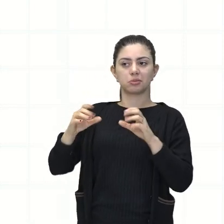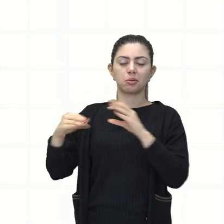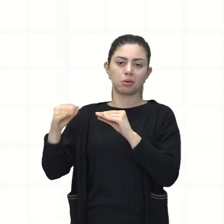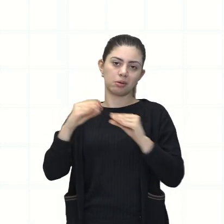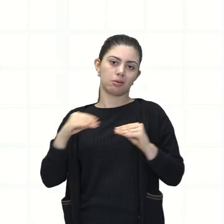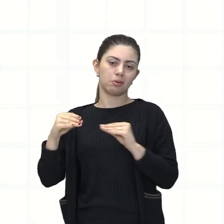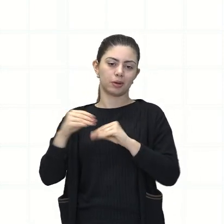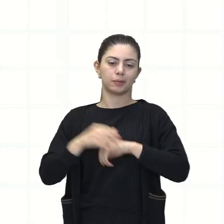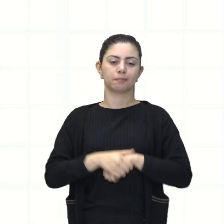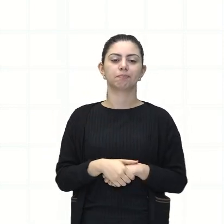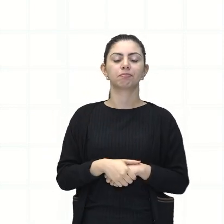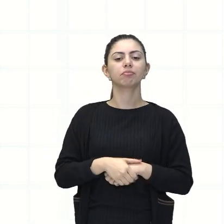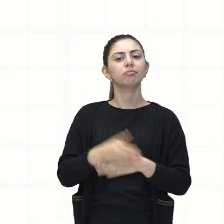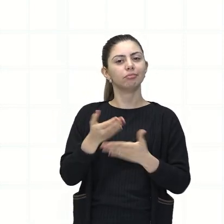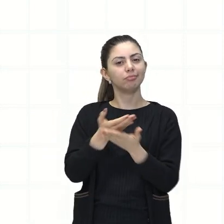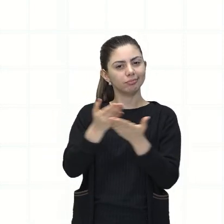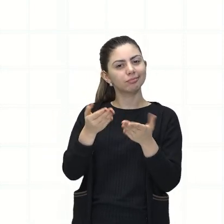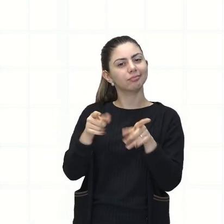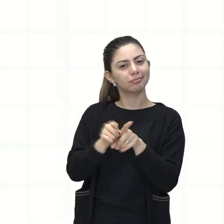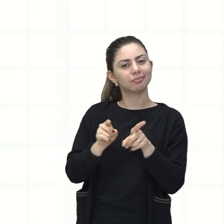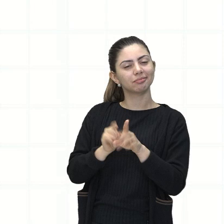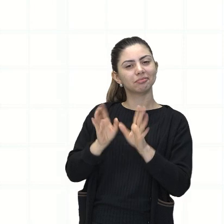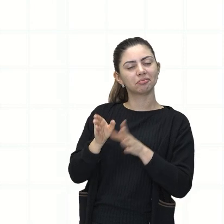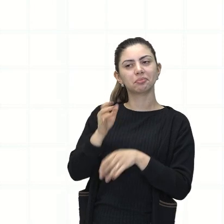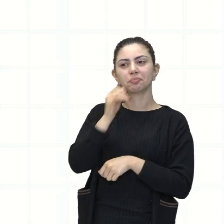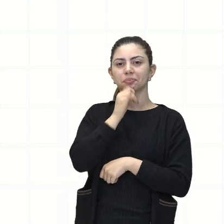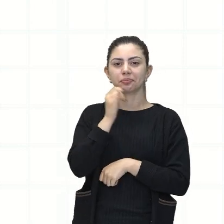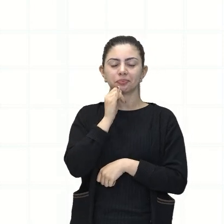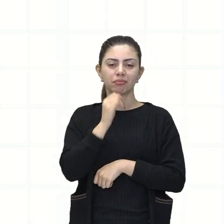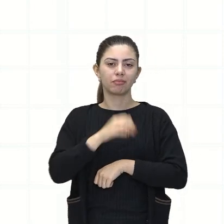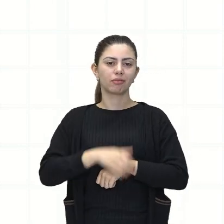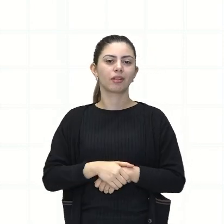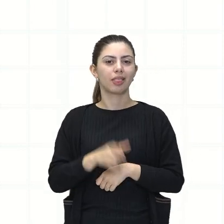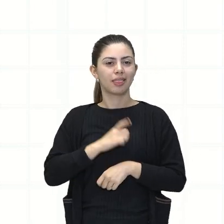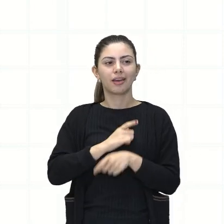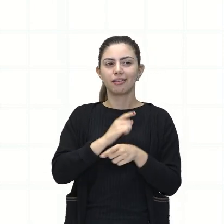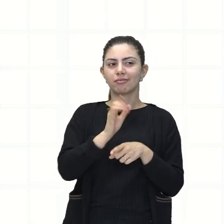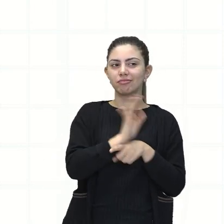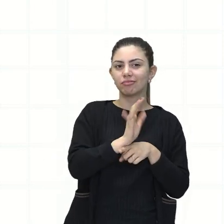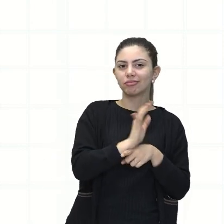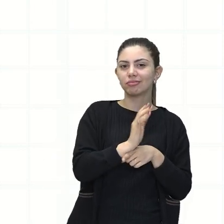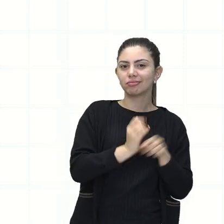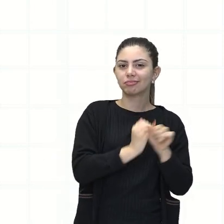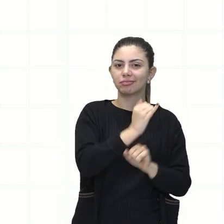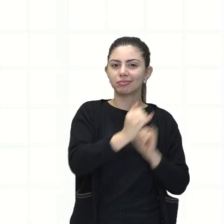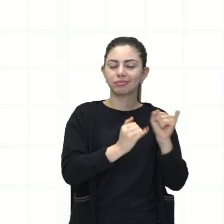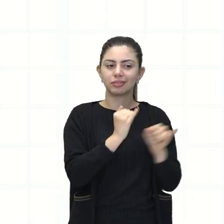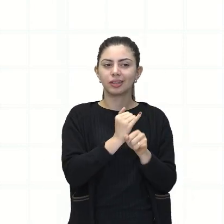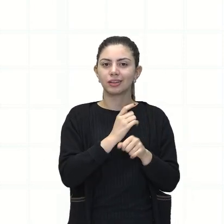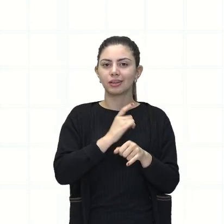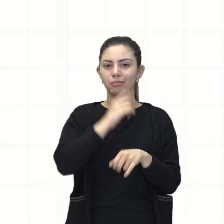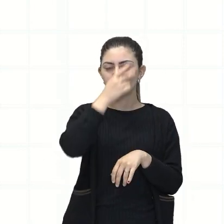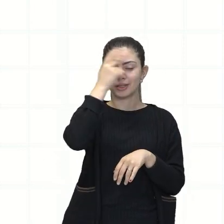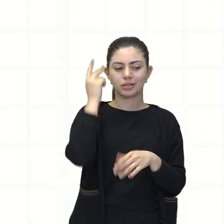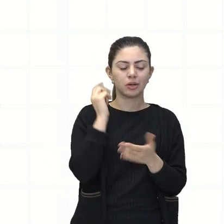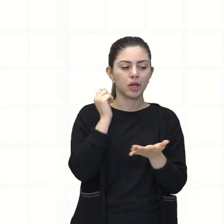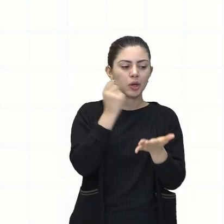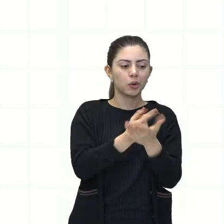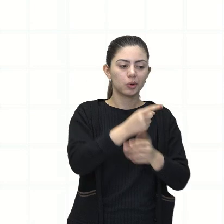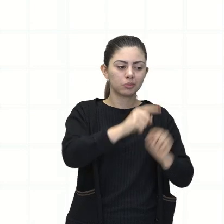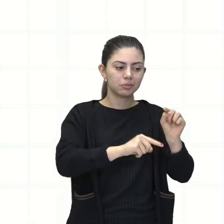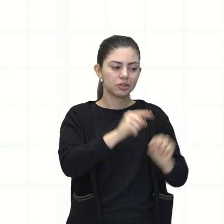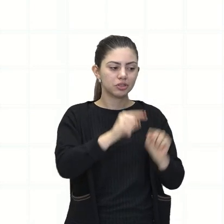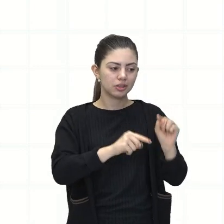respeito. Vocês já devem ter visto também alguns vídeos na internet que as pessoas compram objetos, né, para fazer uma review,